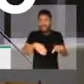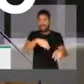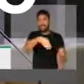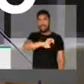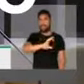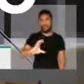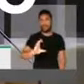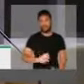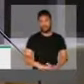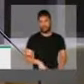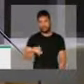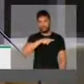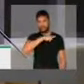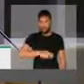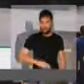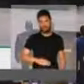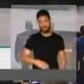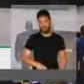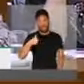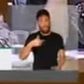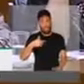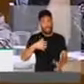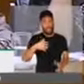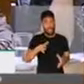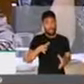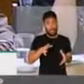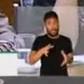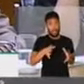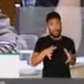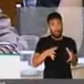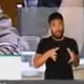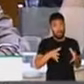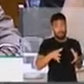seu cargo de ministro da educação deste país